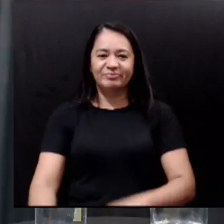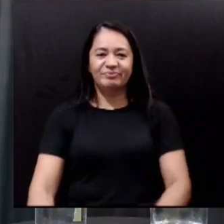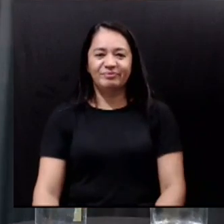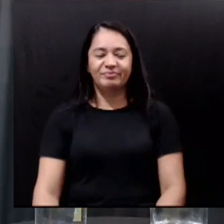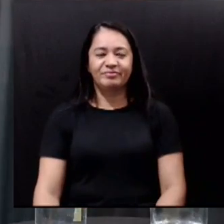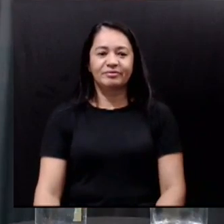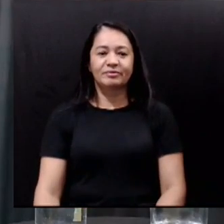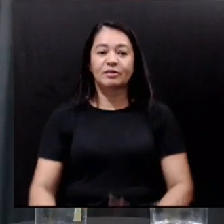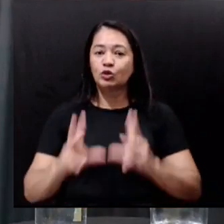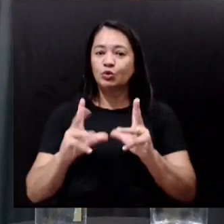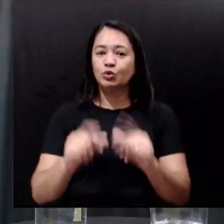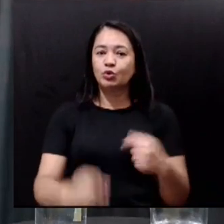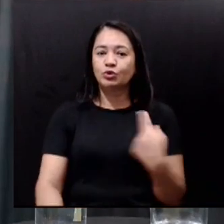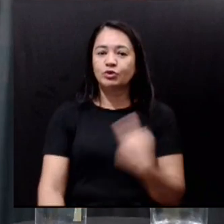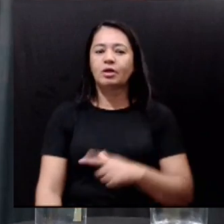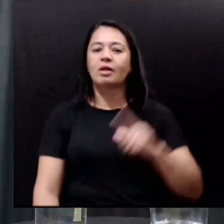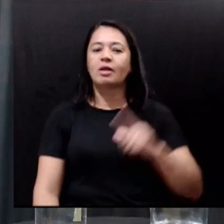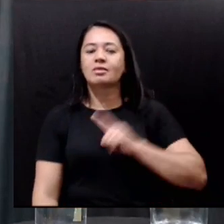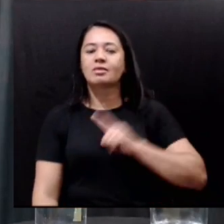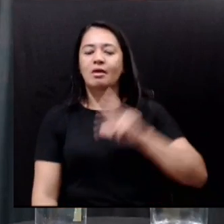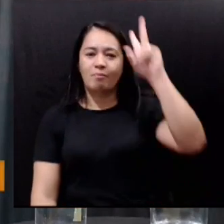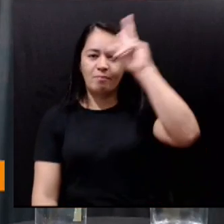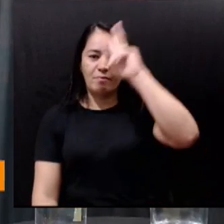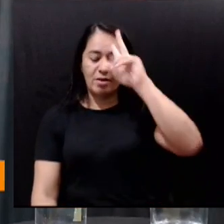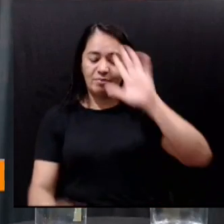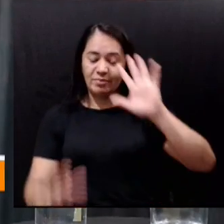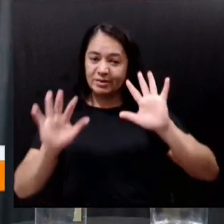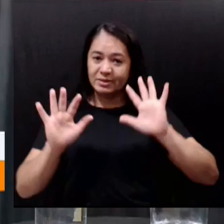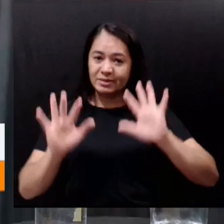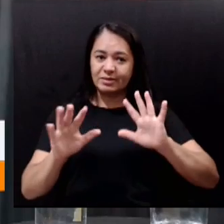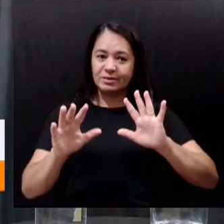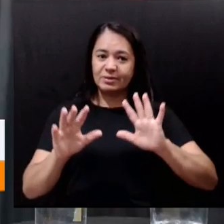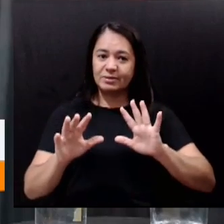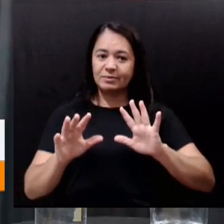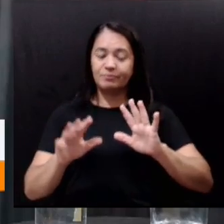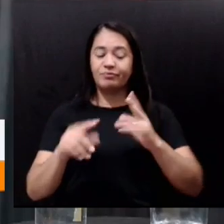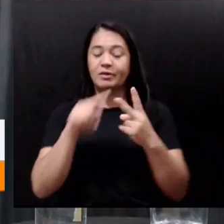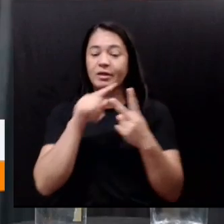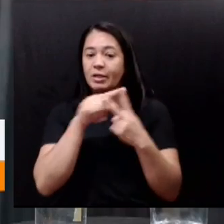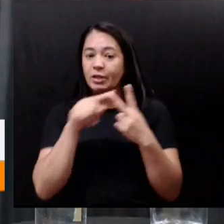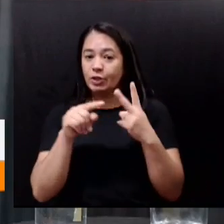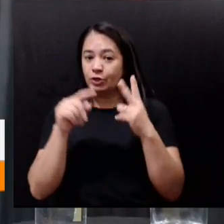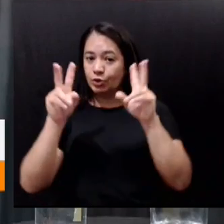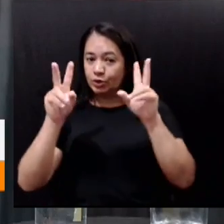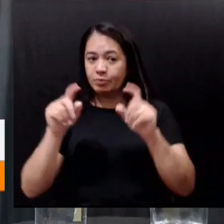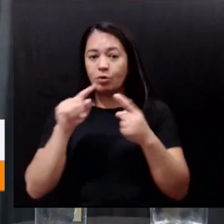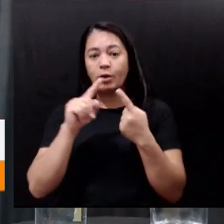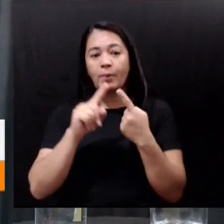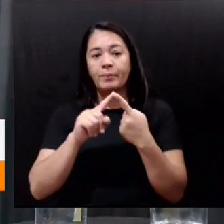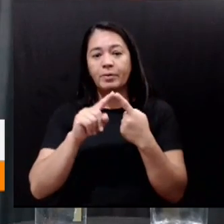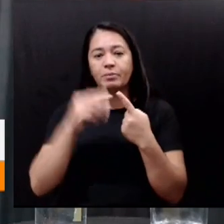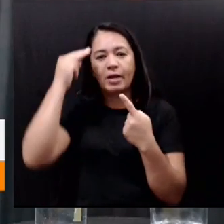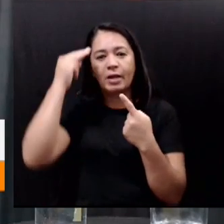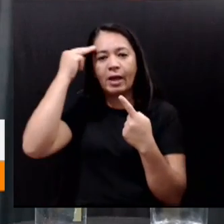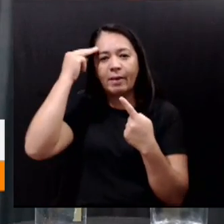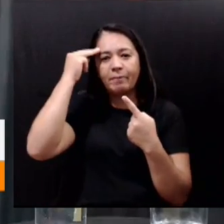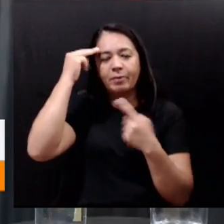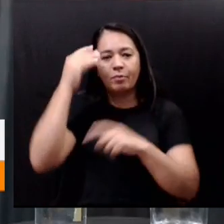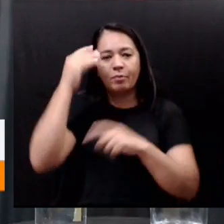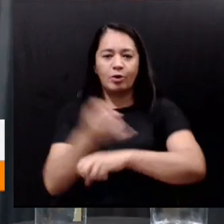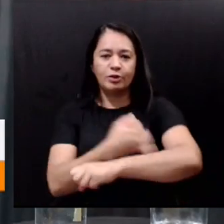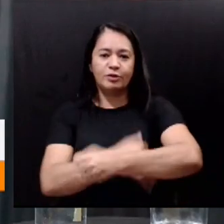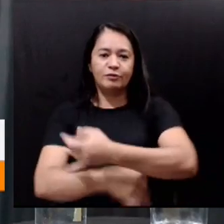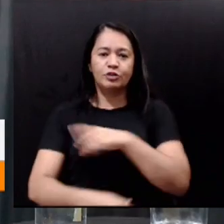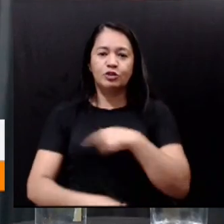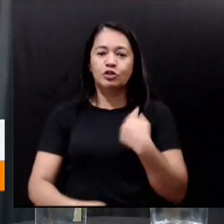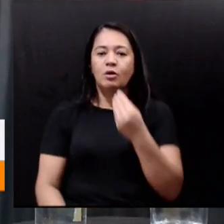uma lembrança como essa, né? Eu acho que essa pergunta ela envolve 2 pontos. O primeiro é a parte da memória afetiva, né? Então, da gente ter a oportunidade de